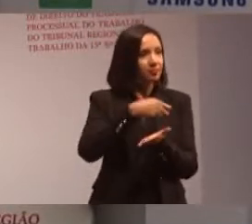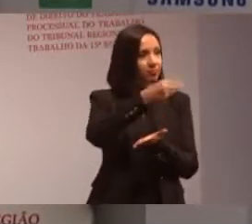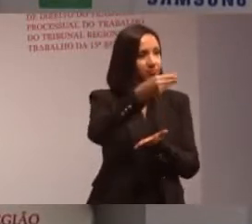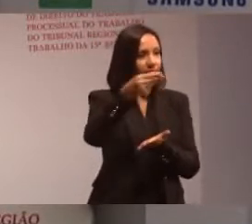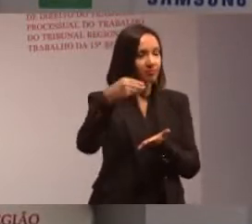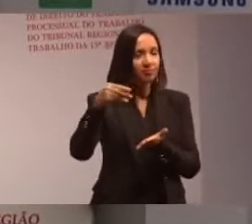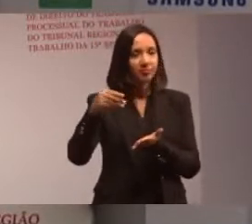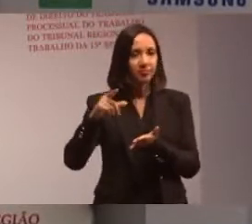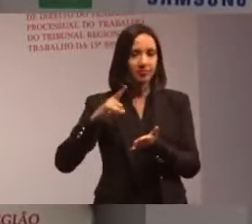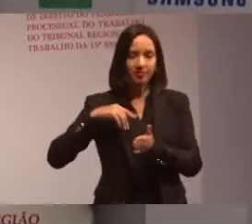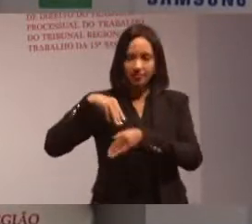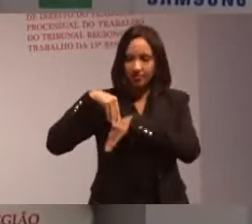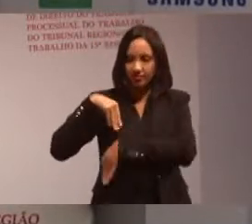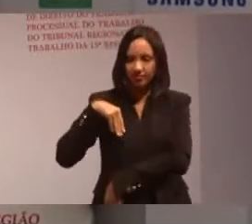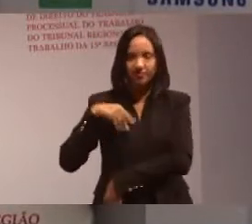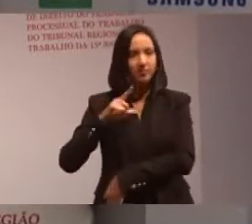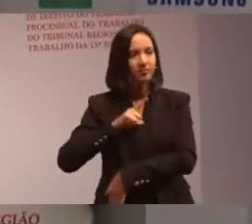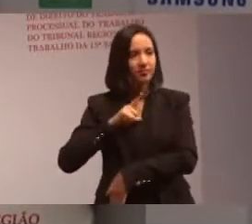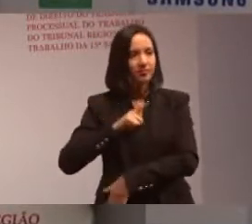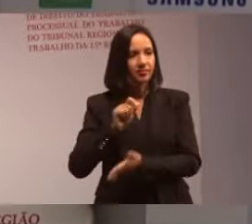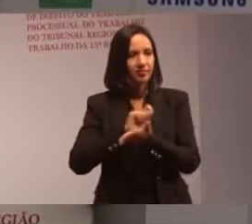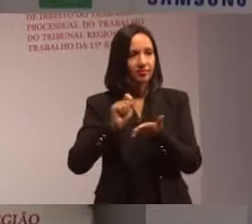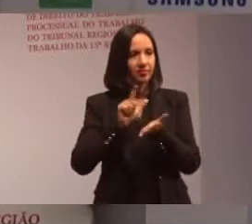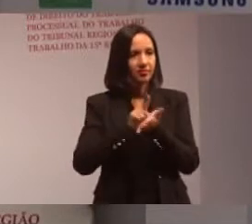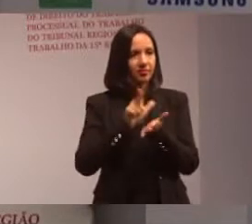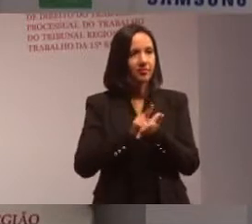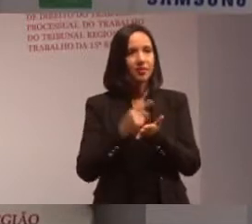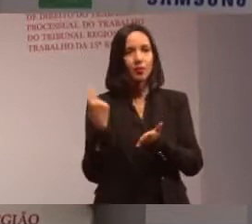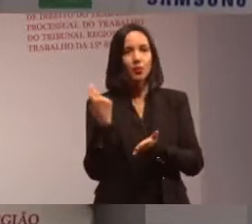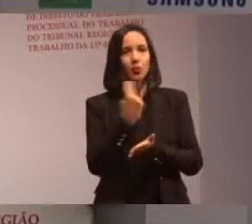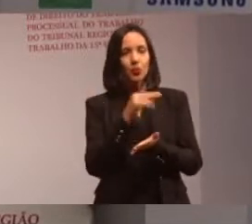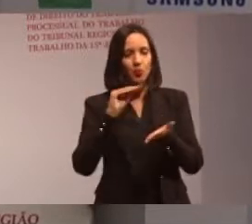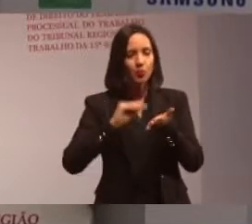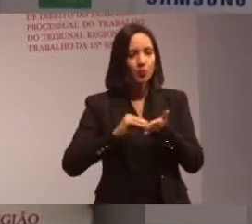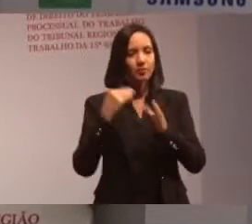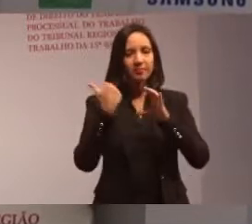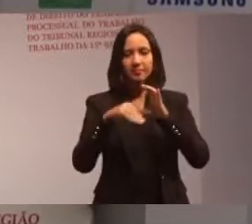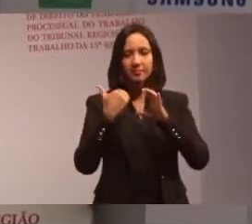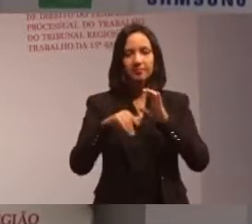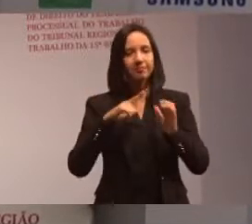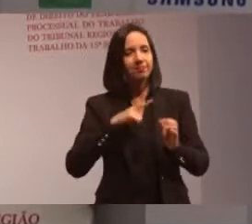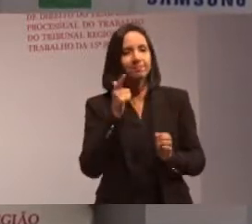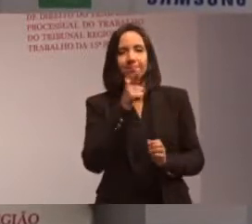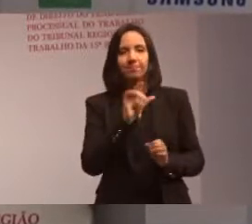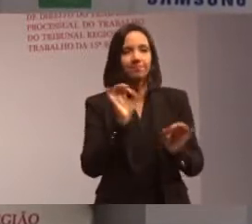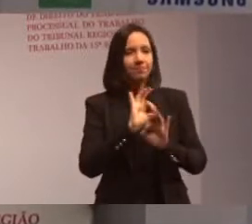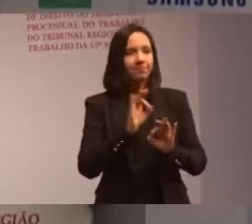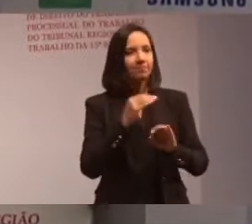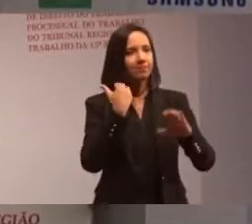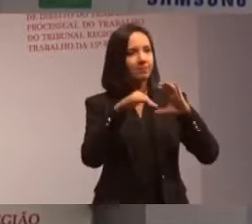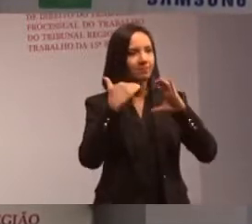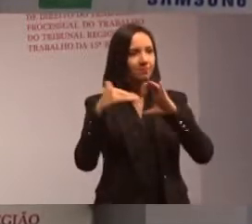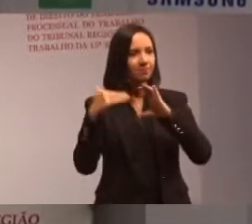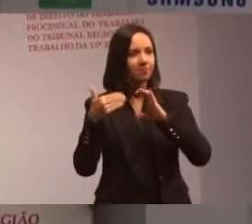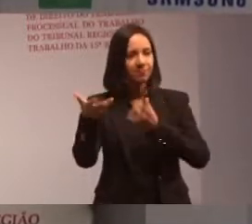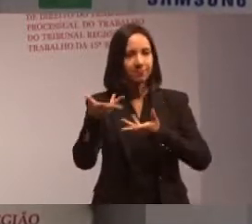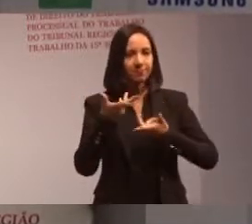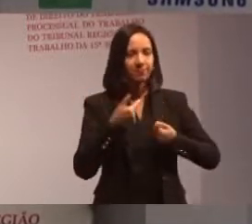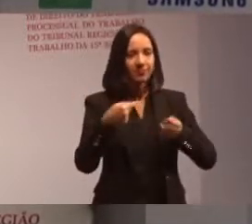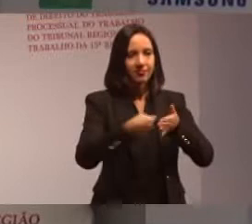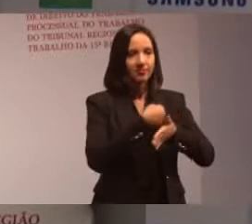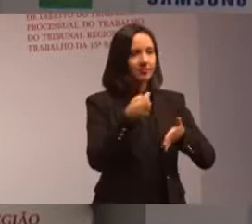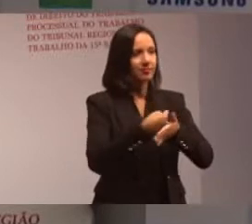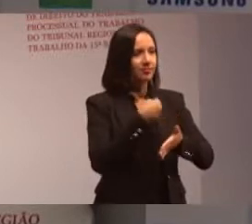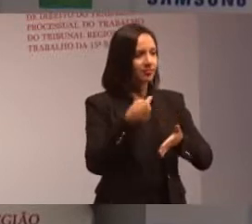senhores. Pedimos a gentileza de colocarem, por favor, a identificação e um e-mail, caso não seja possível atender o número que nos chegue de